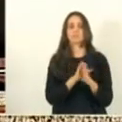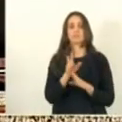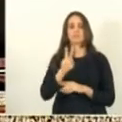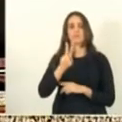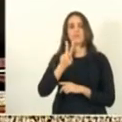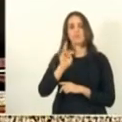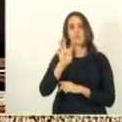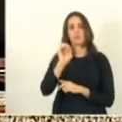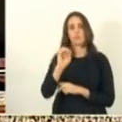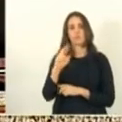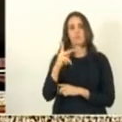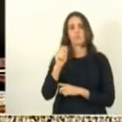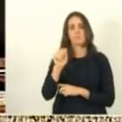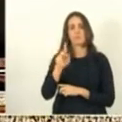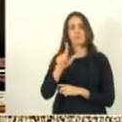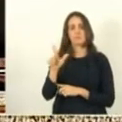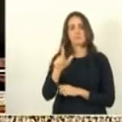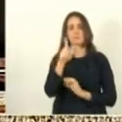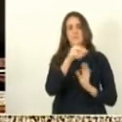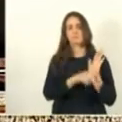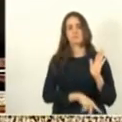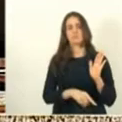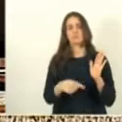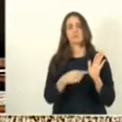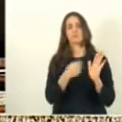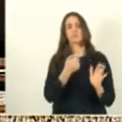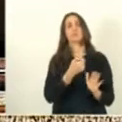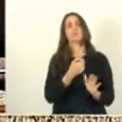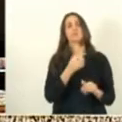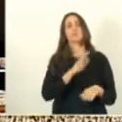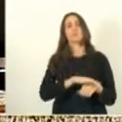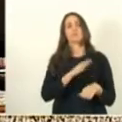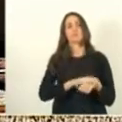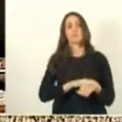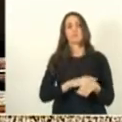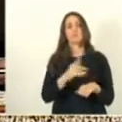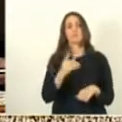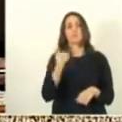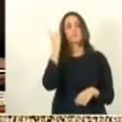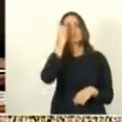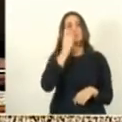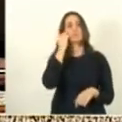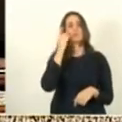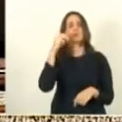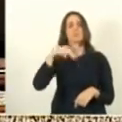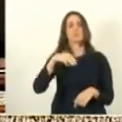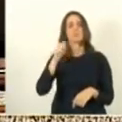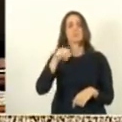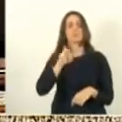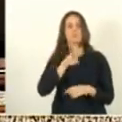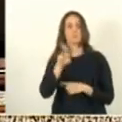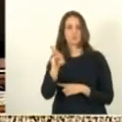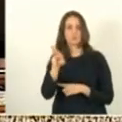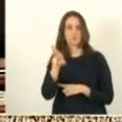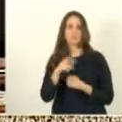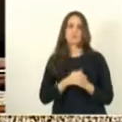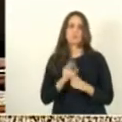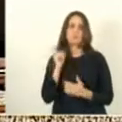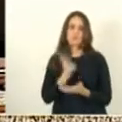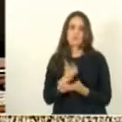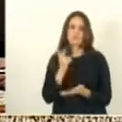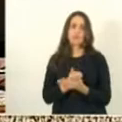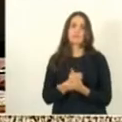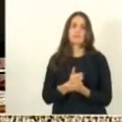veto parcial ao projeto de lei de autoria do deputado Marcos Mansur, que teve alguns S's cortados, mas